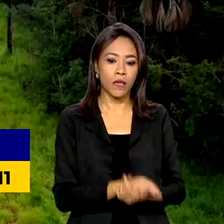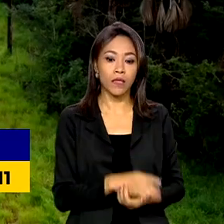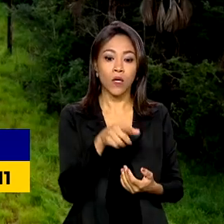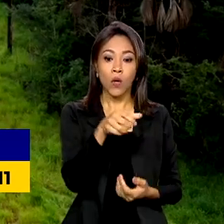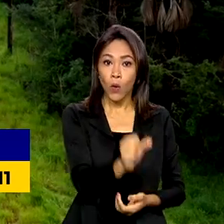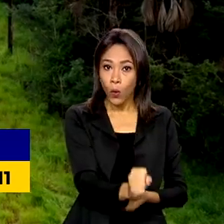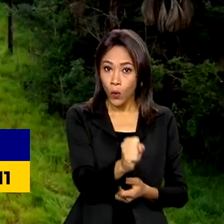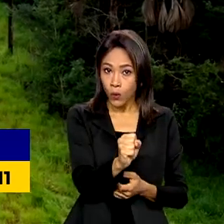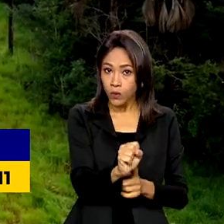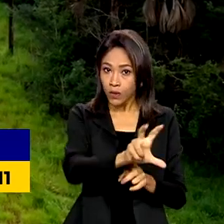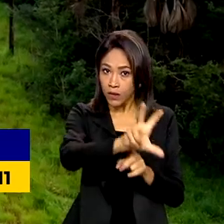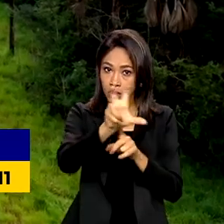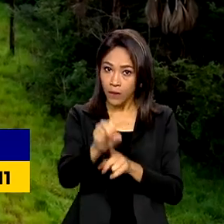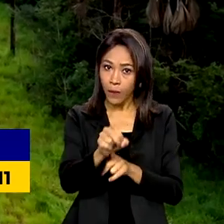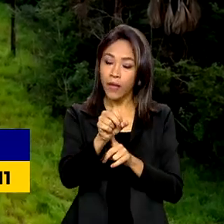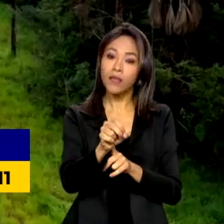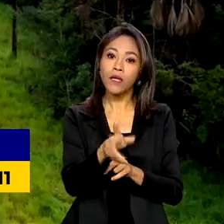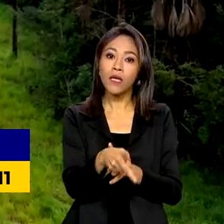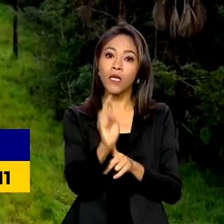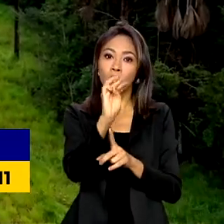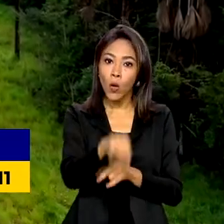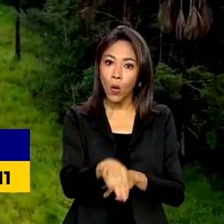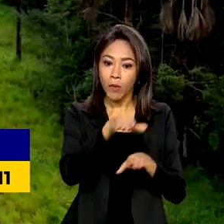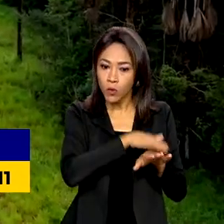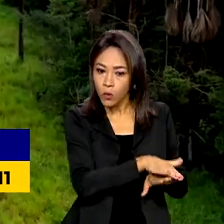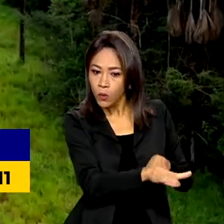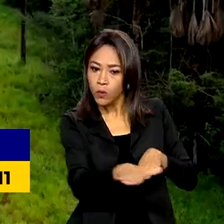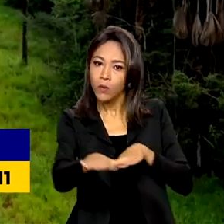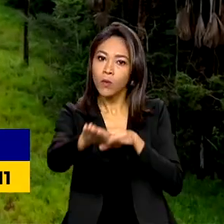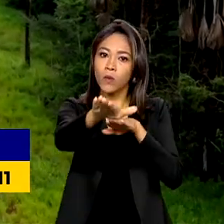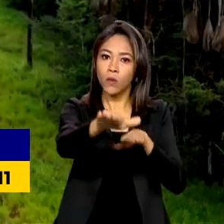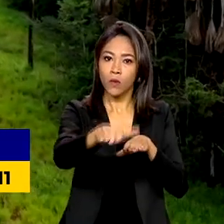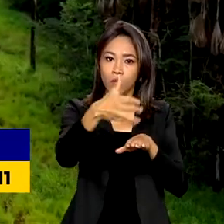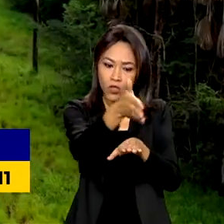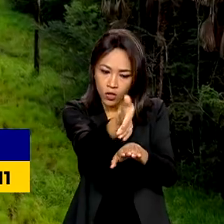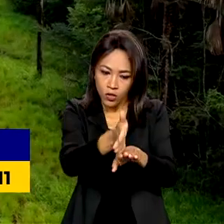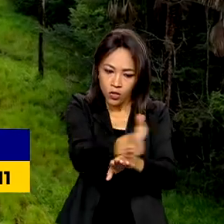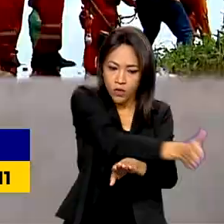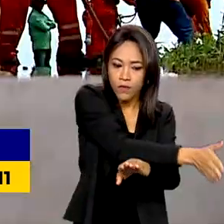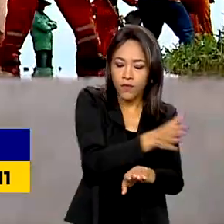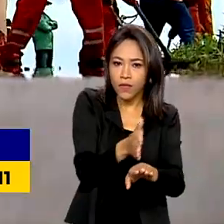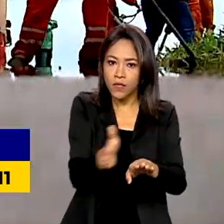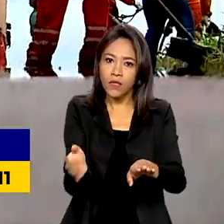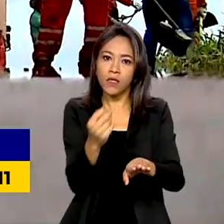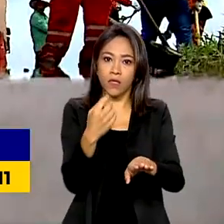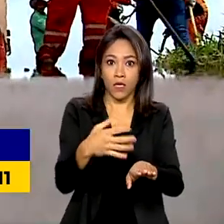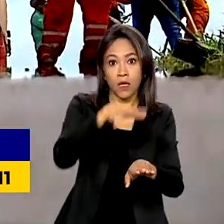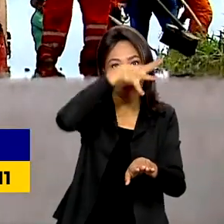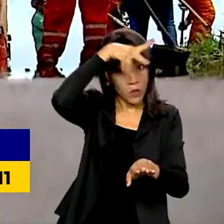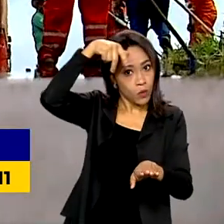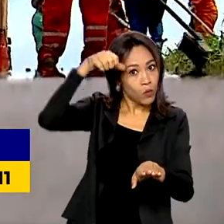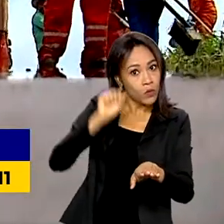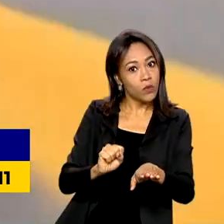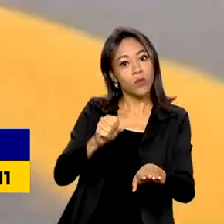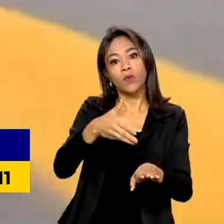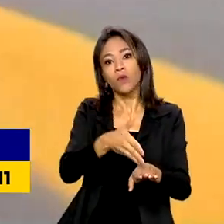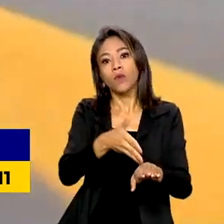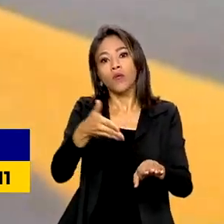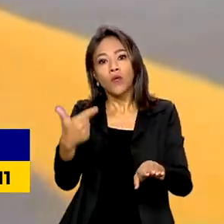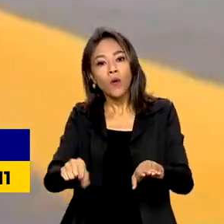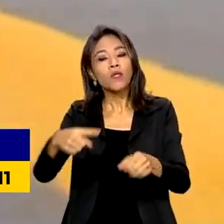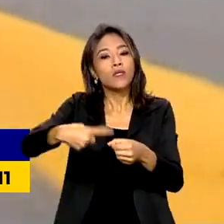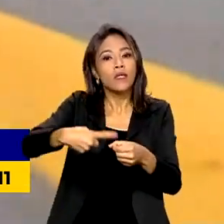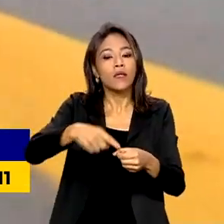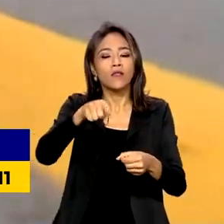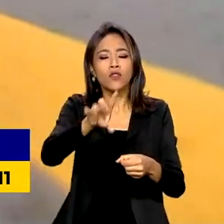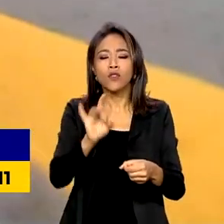850 quilômetros do trecho entre a divisa com Mato Grosso do Sul e Sinop, apenas 120 foram duplicados